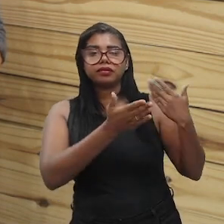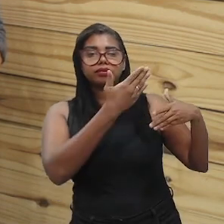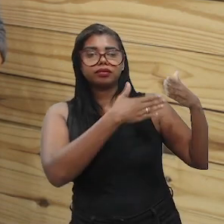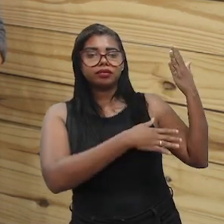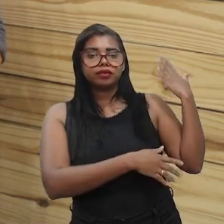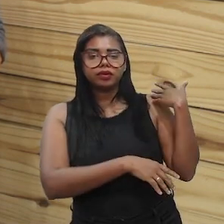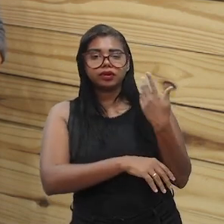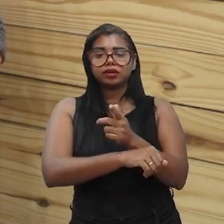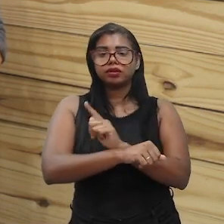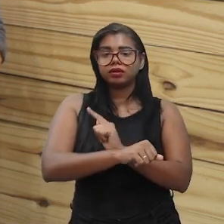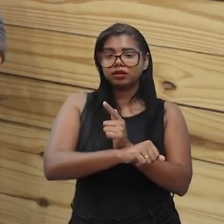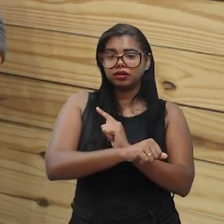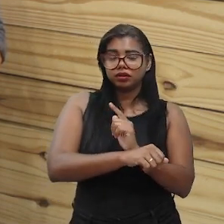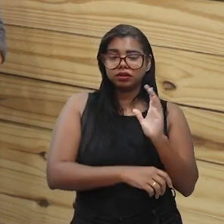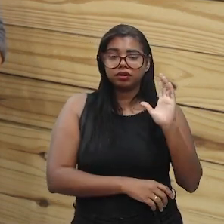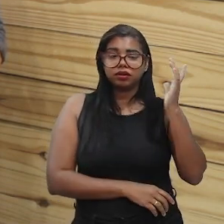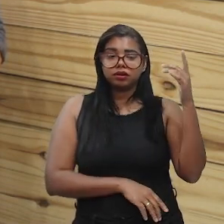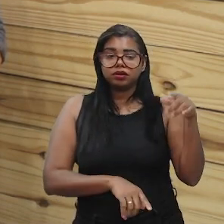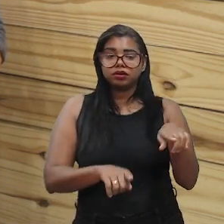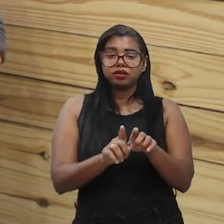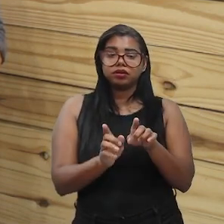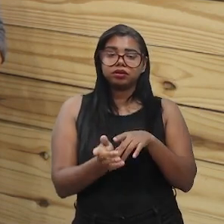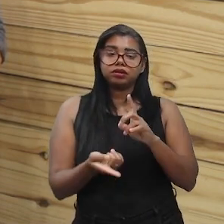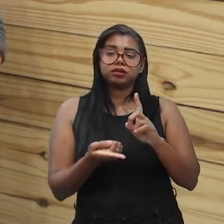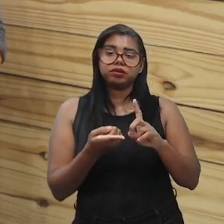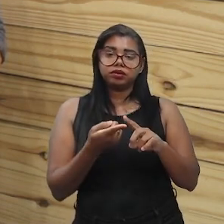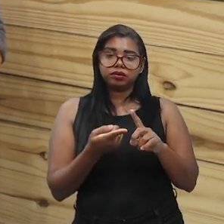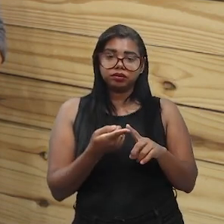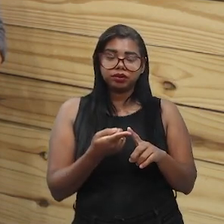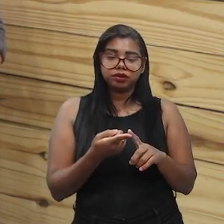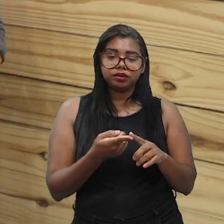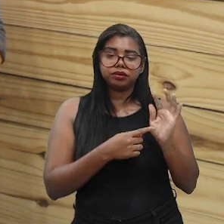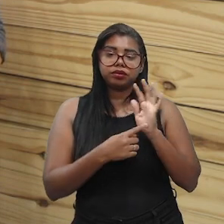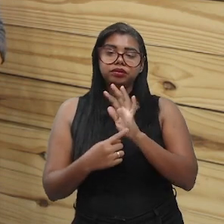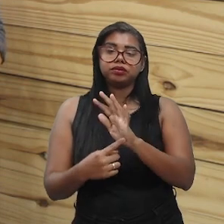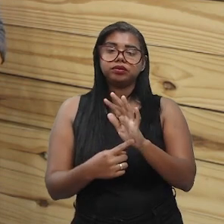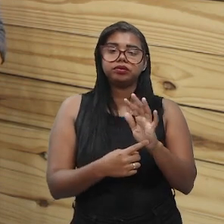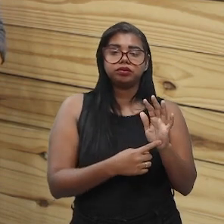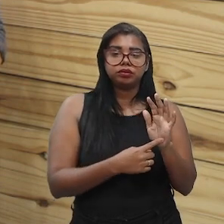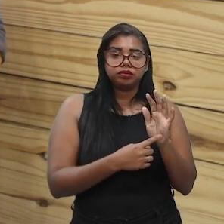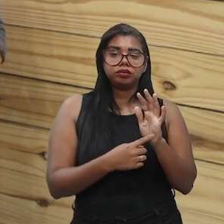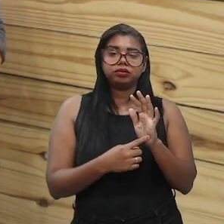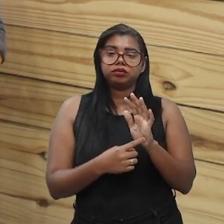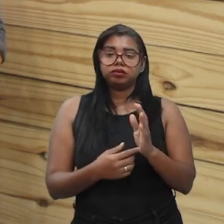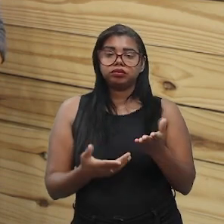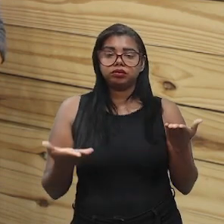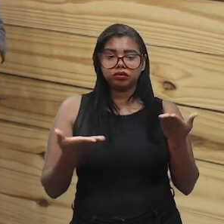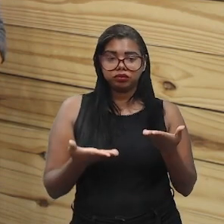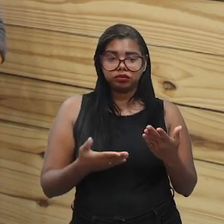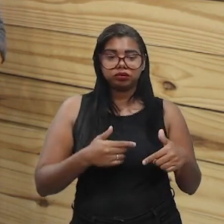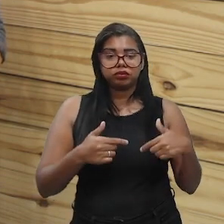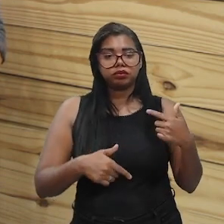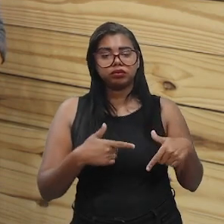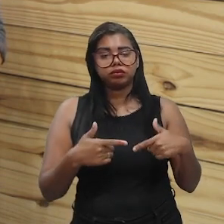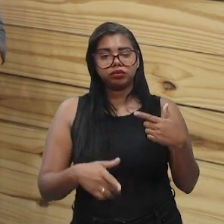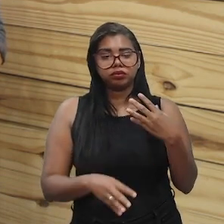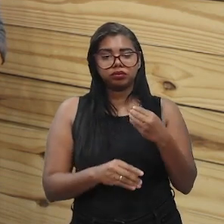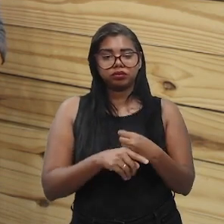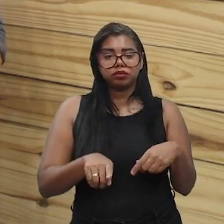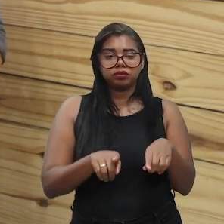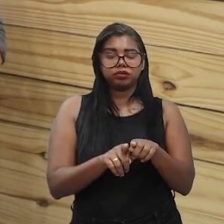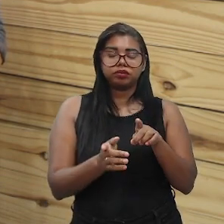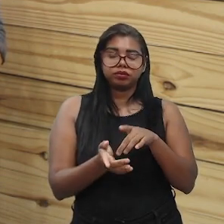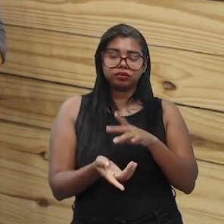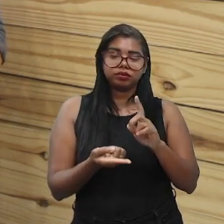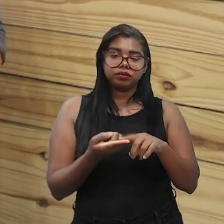sobre gestão do tempo como sendo uma tendência, né? Uma habilidade que se busca hoje no mercado de trabalho. Correto. E a gente sabe